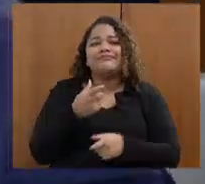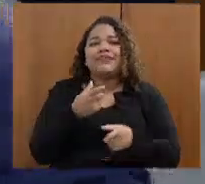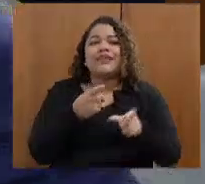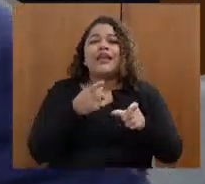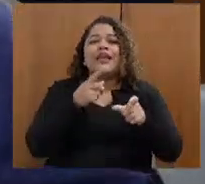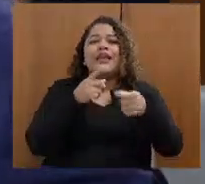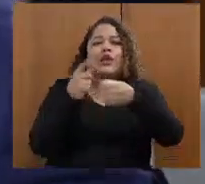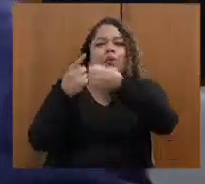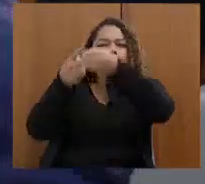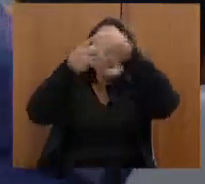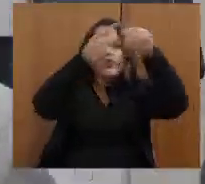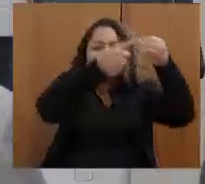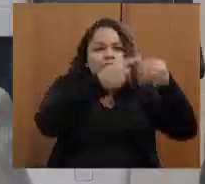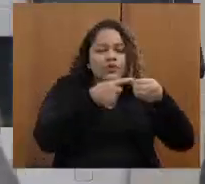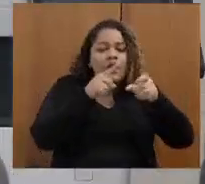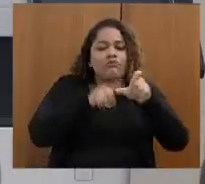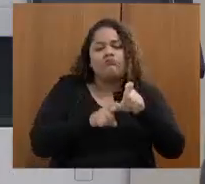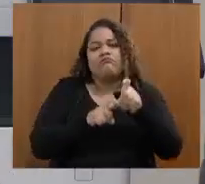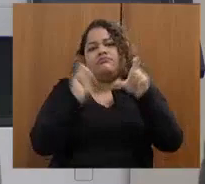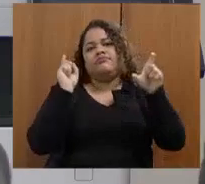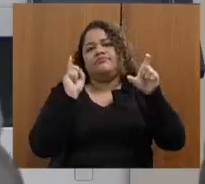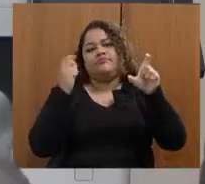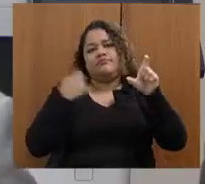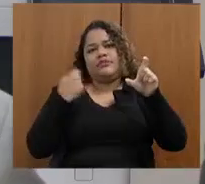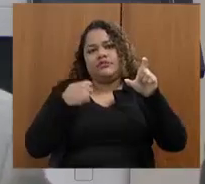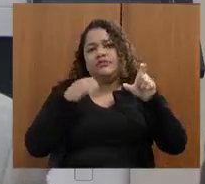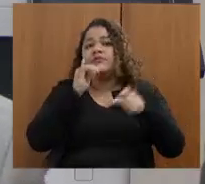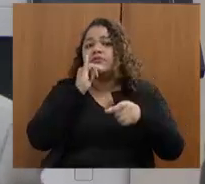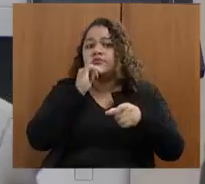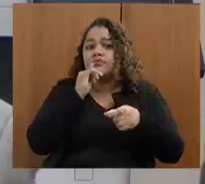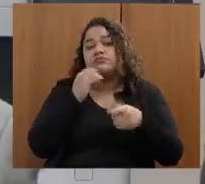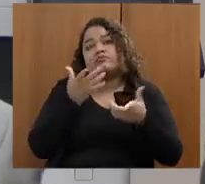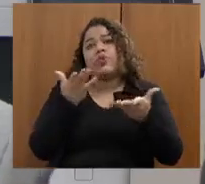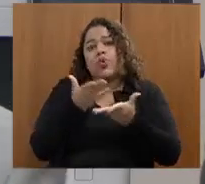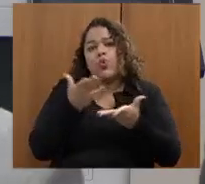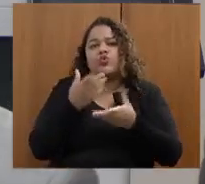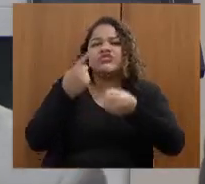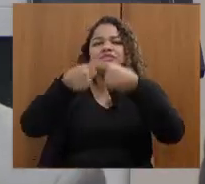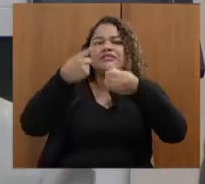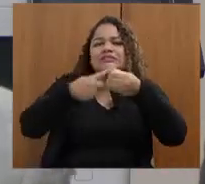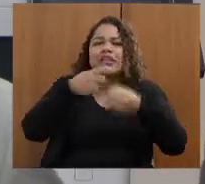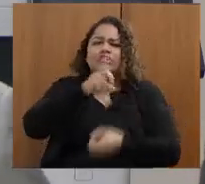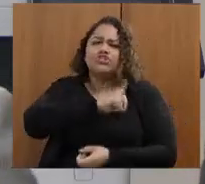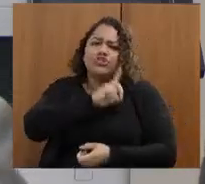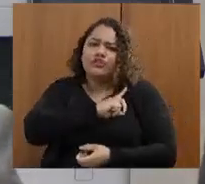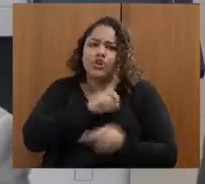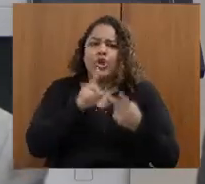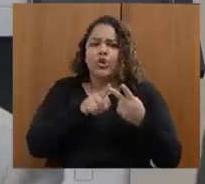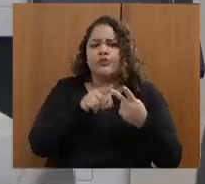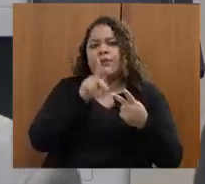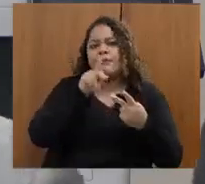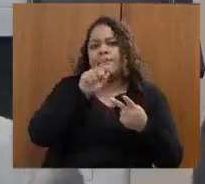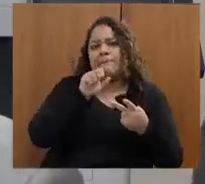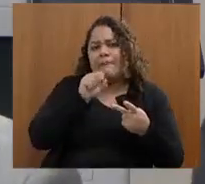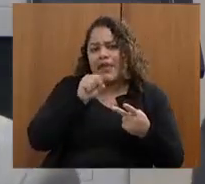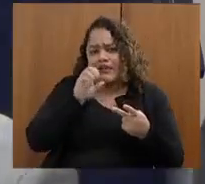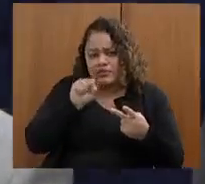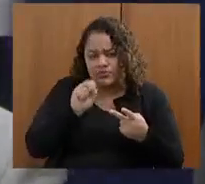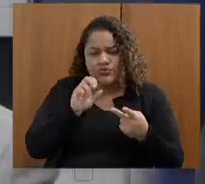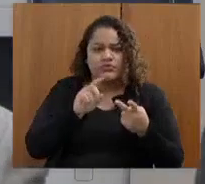unidade como Divinópolis como Passos como Itaúna que são unidades grandes Belo Horizonte mesmo